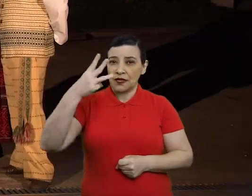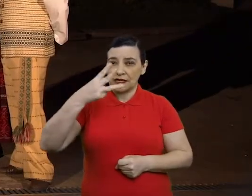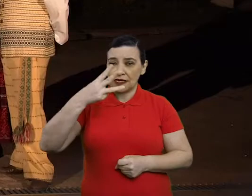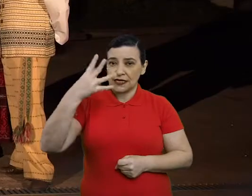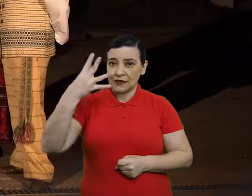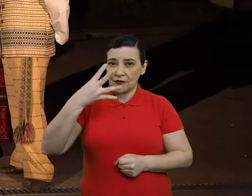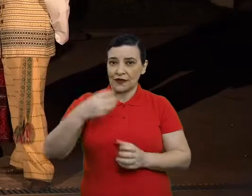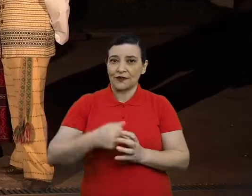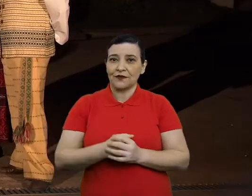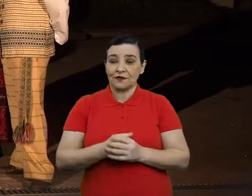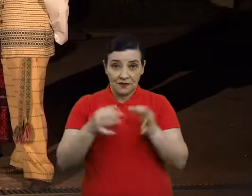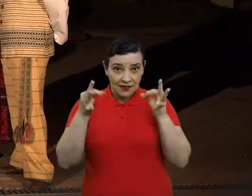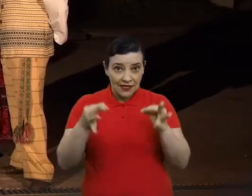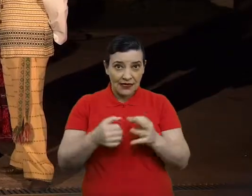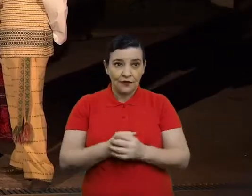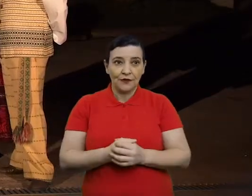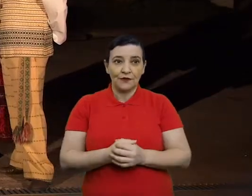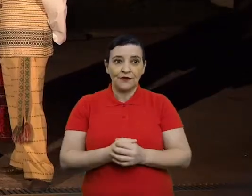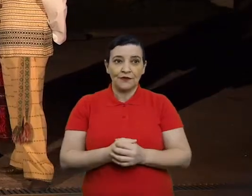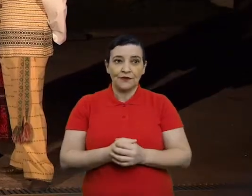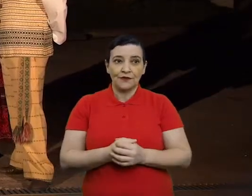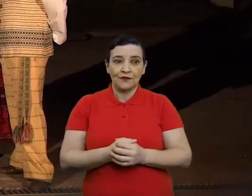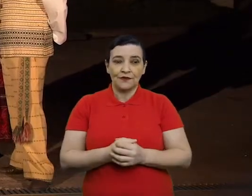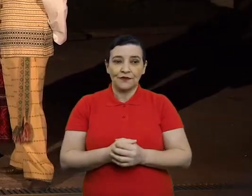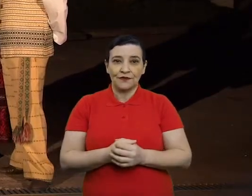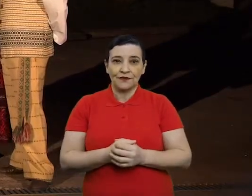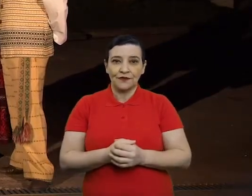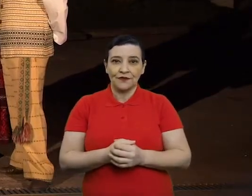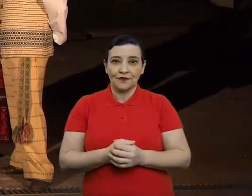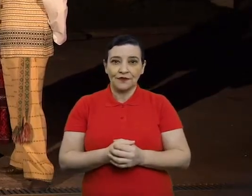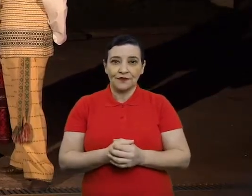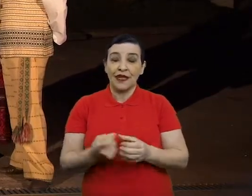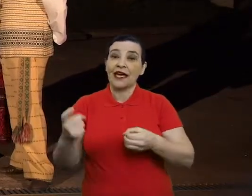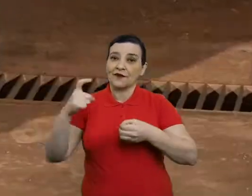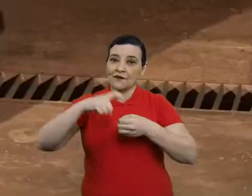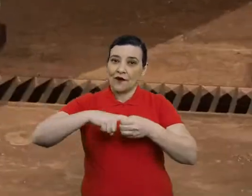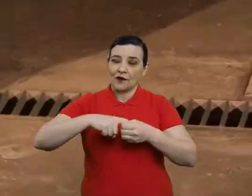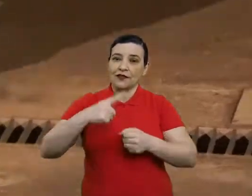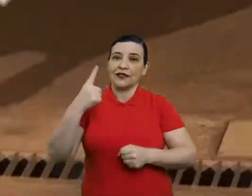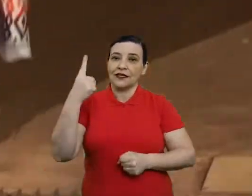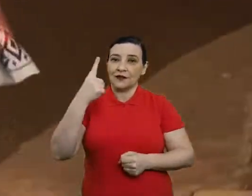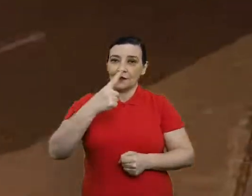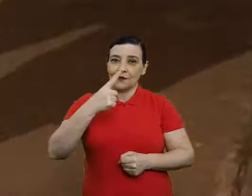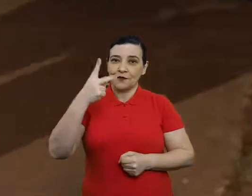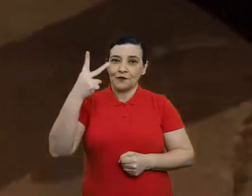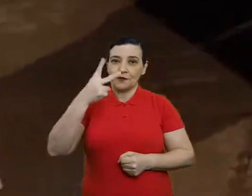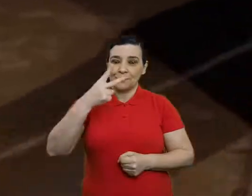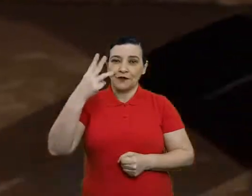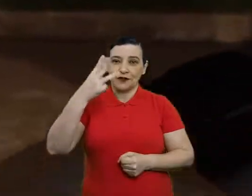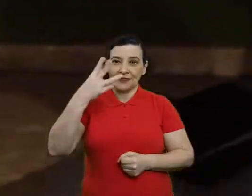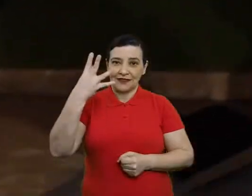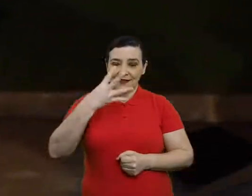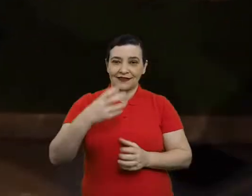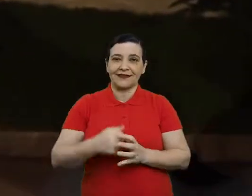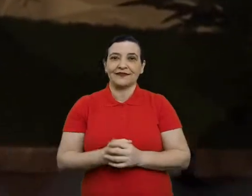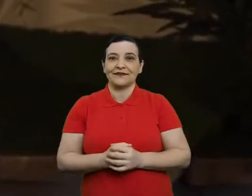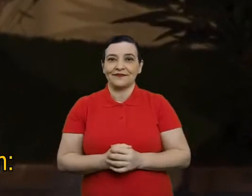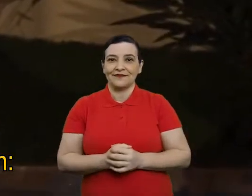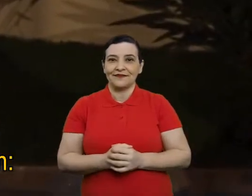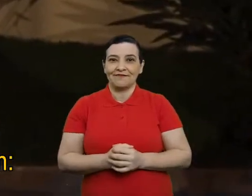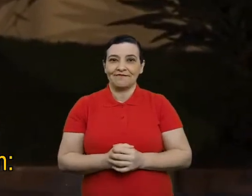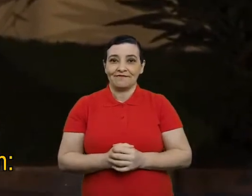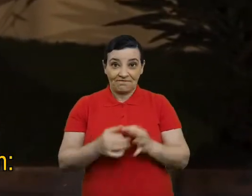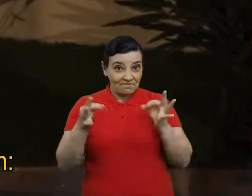pulinho. Três, quatro. Certo? Indo pro fundo, a gente faz assim. Um, dois, três,